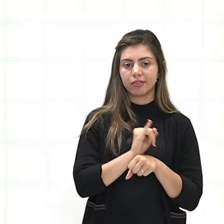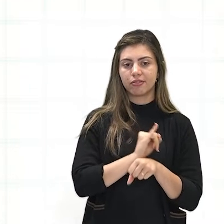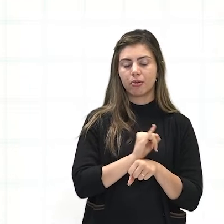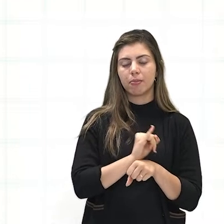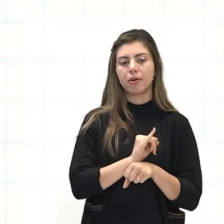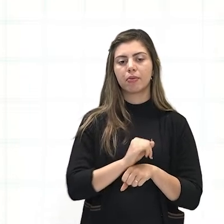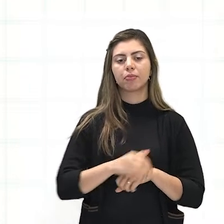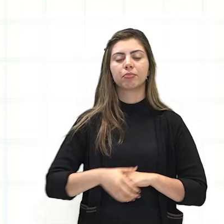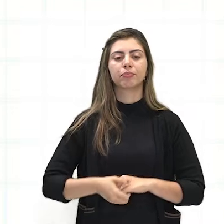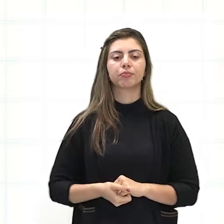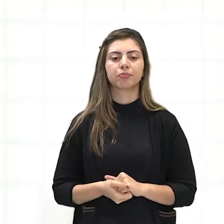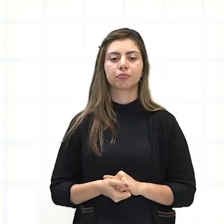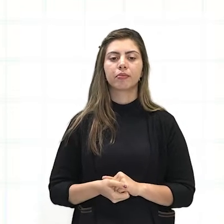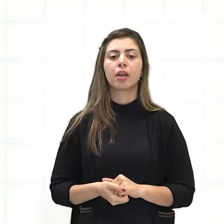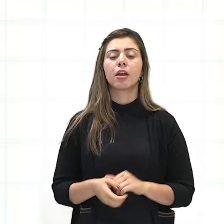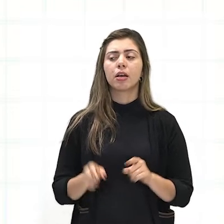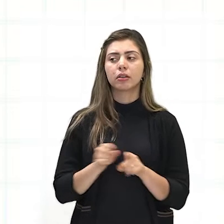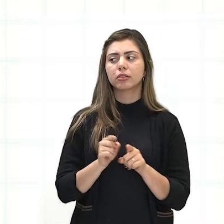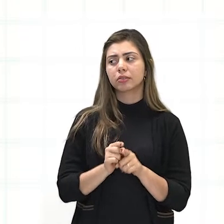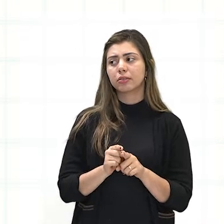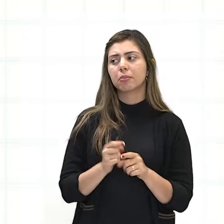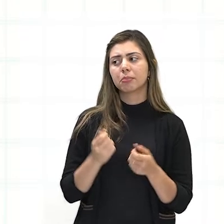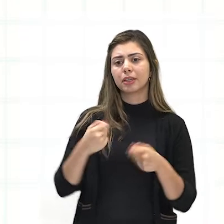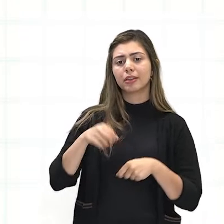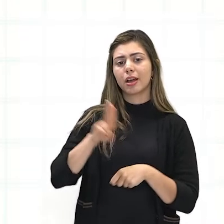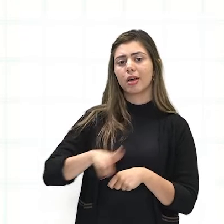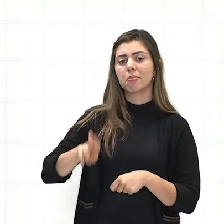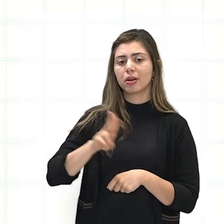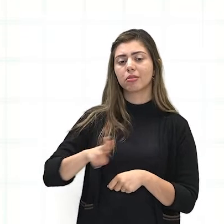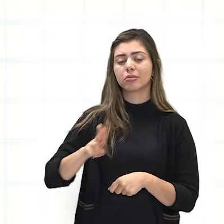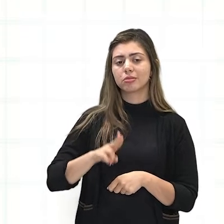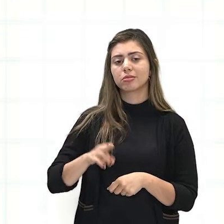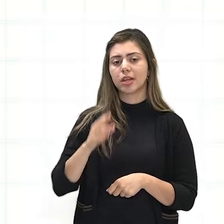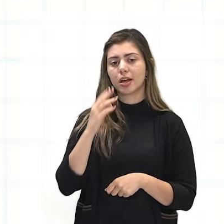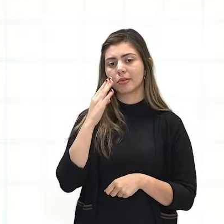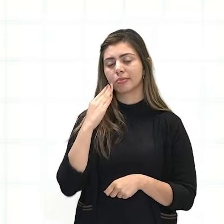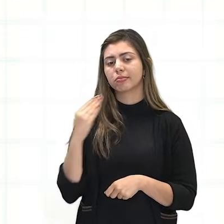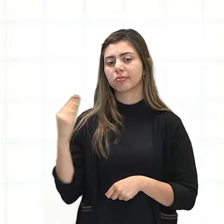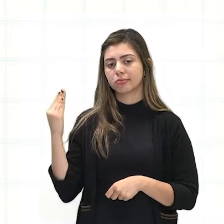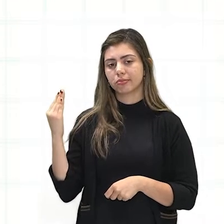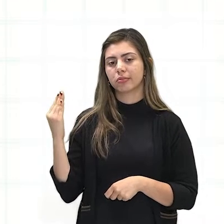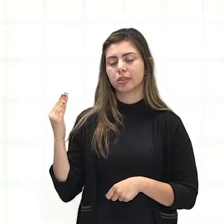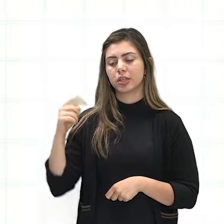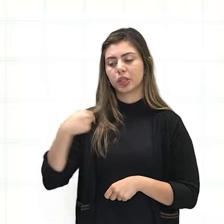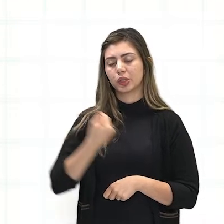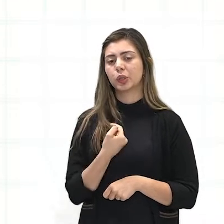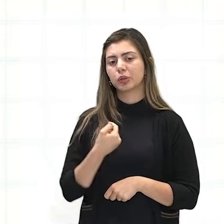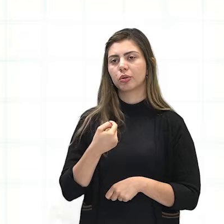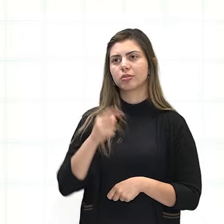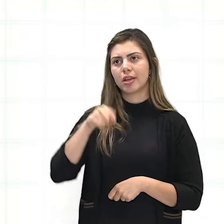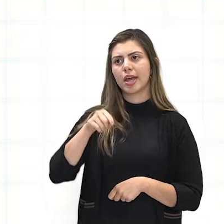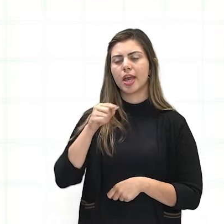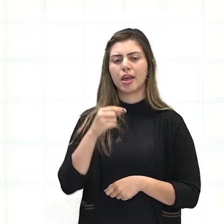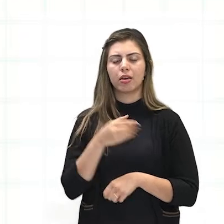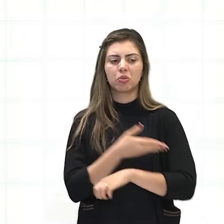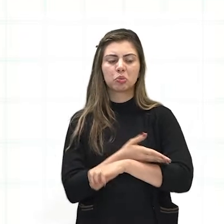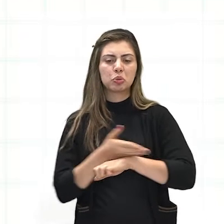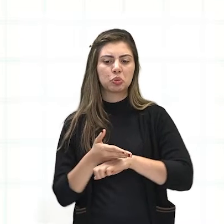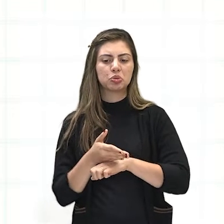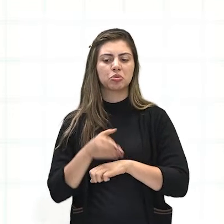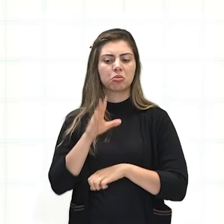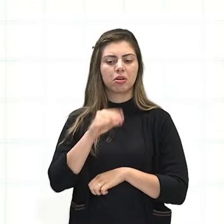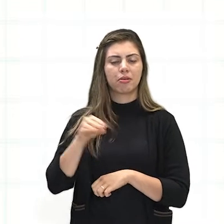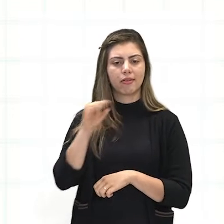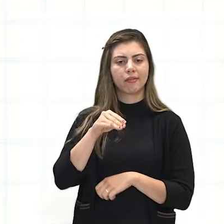certo? Mas tem essas expressões que são comuns, né, na fala, na comunicação cotidiana, na